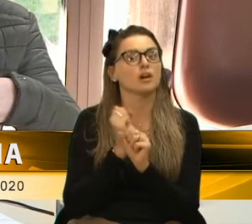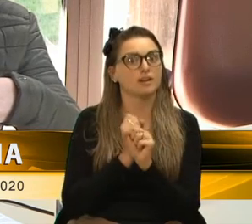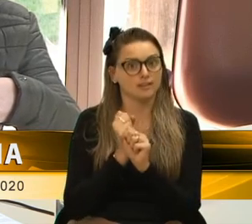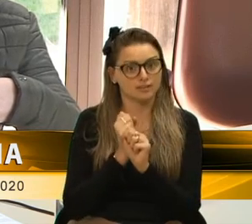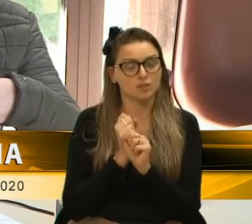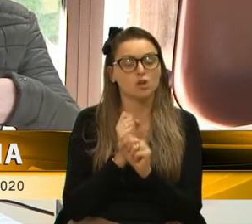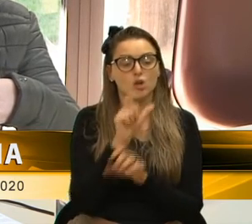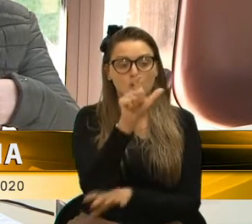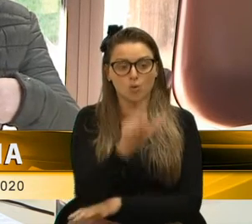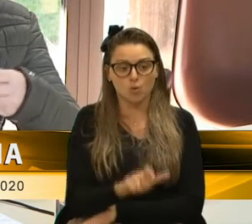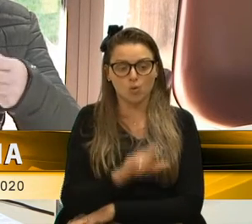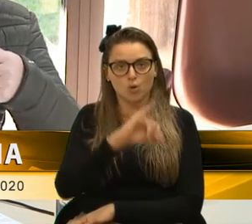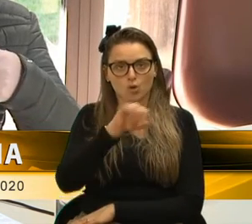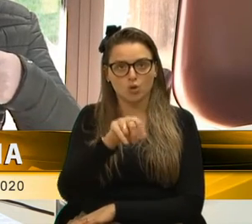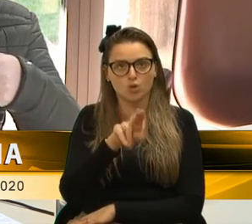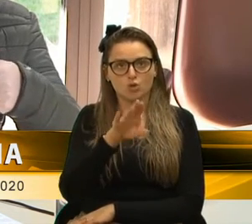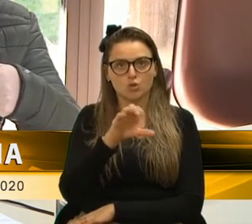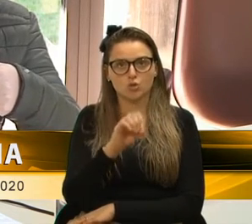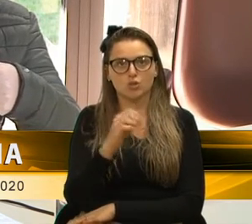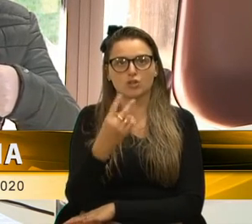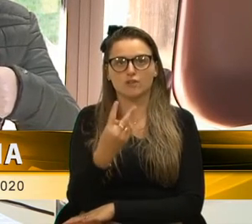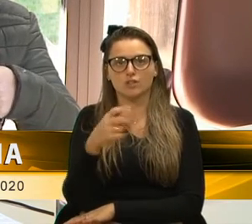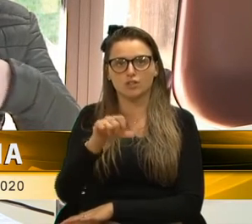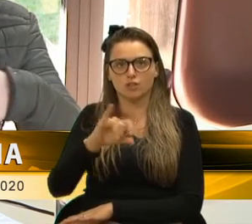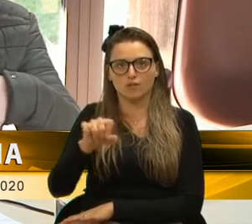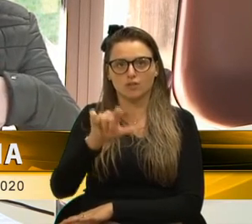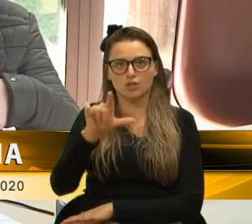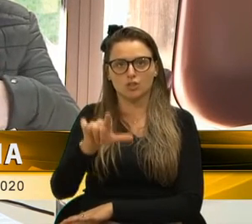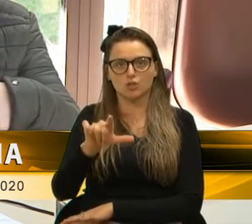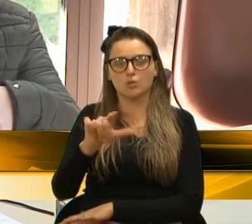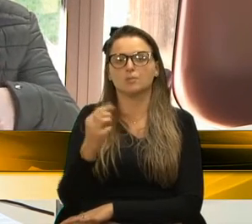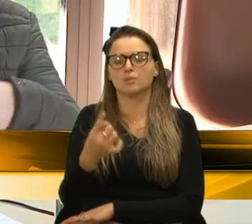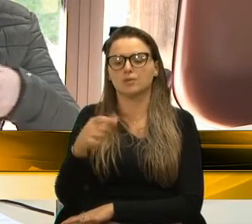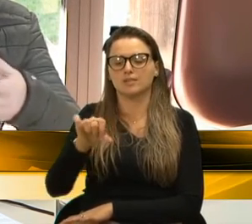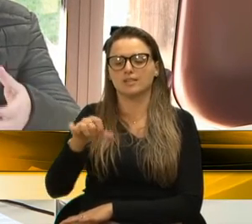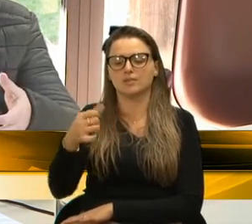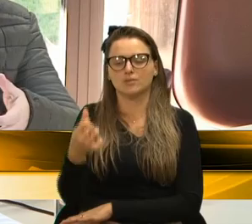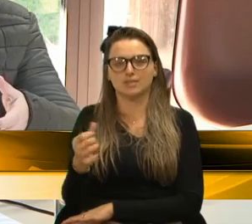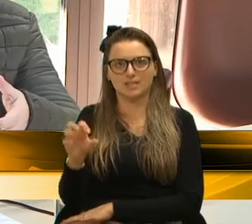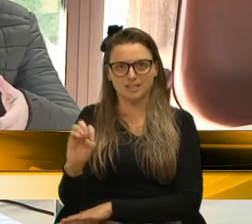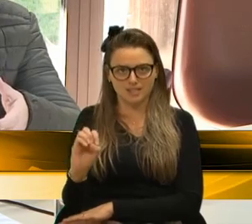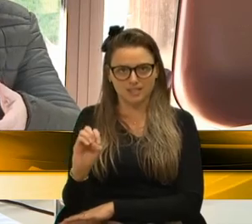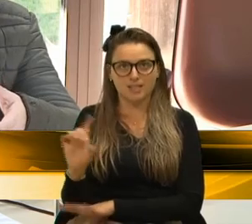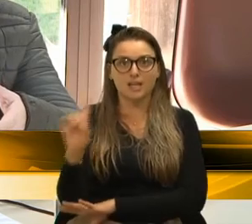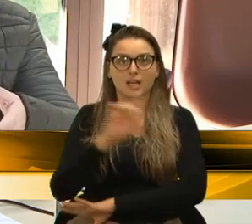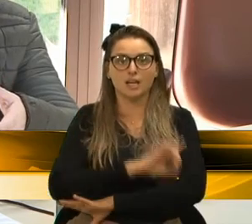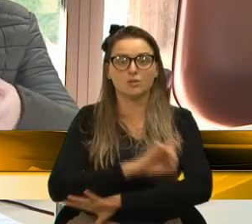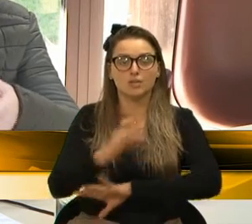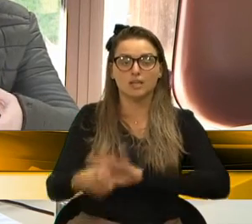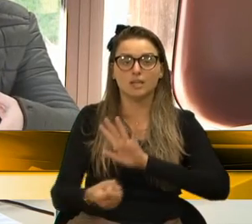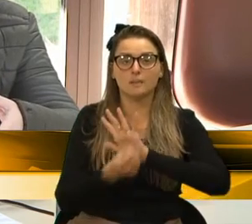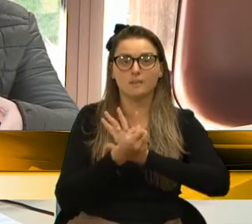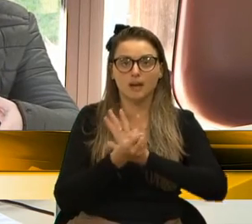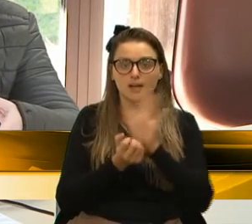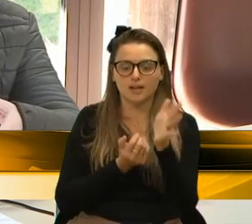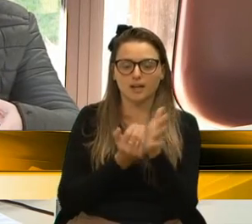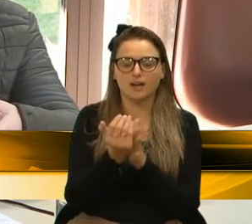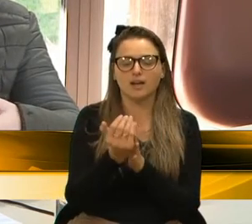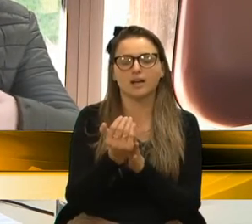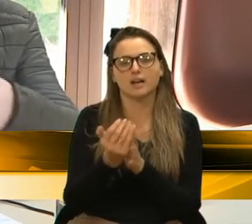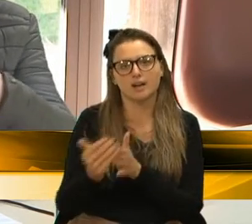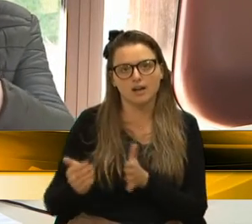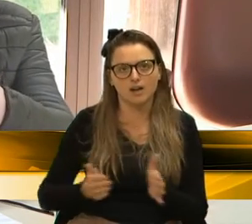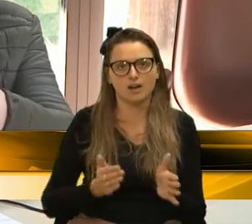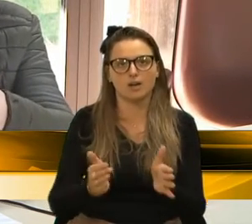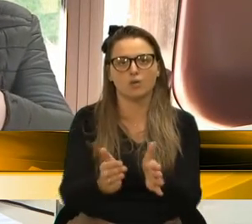anos. Né? Foi no dia 29 de junho de 1860. Então, nós também temos uma data simbólica, emblemática nesse momento,